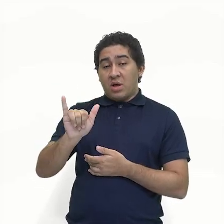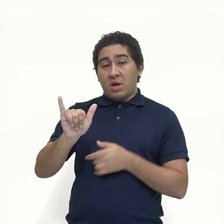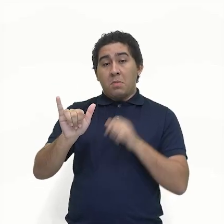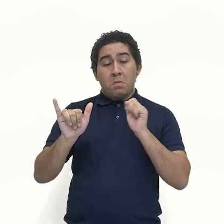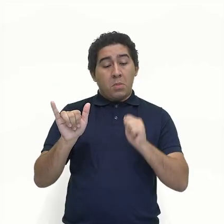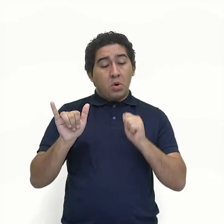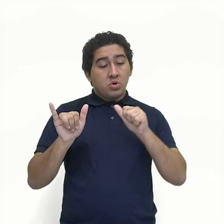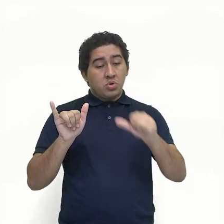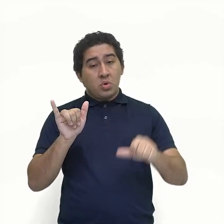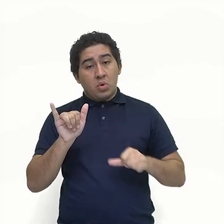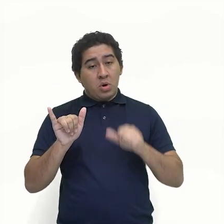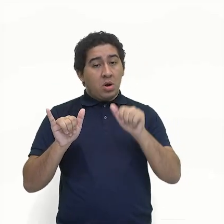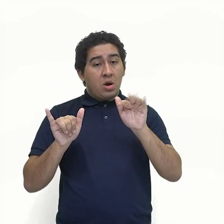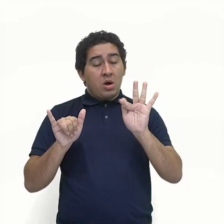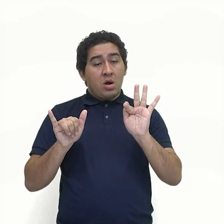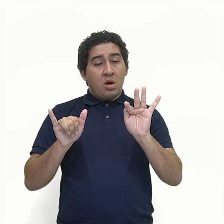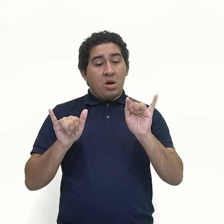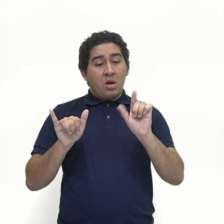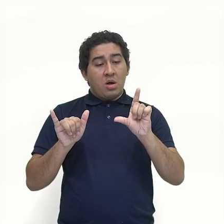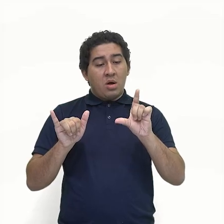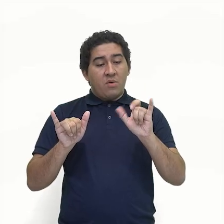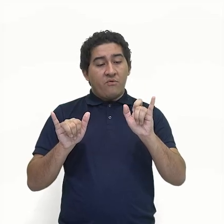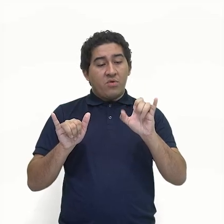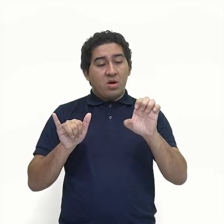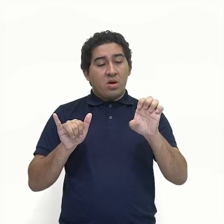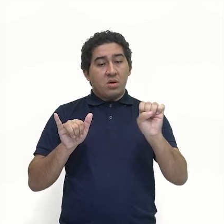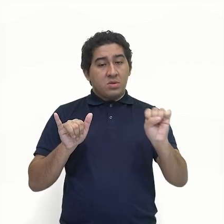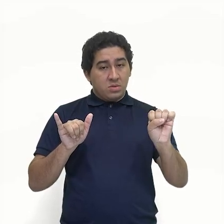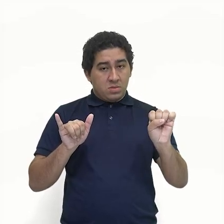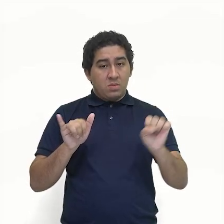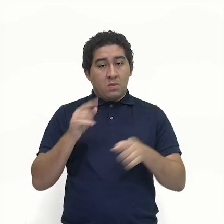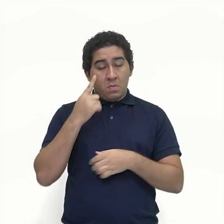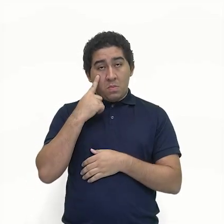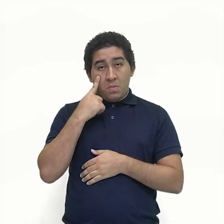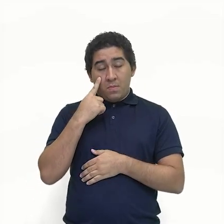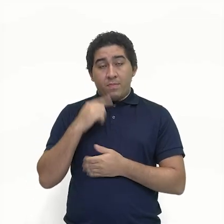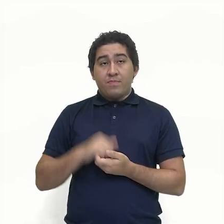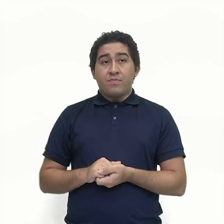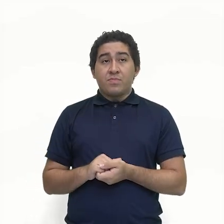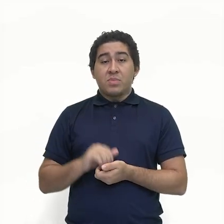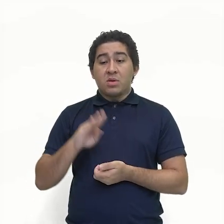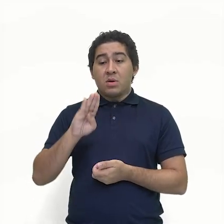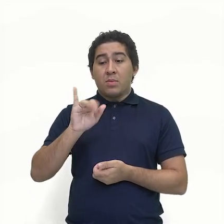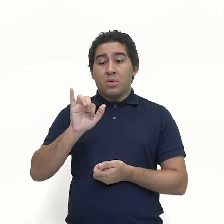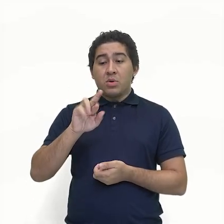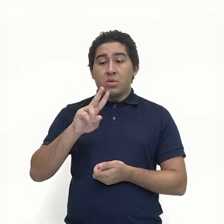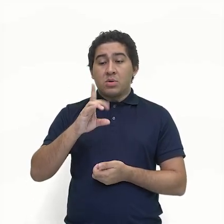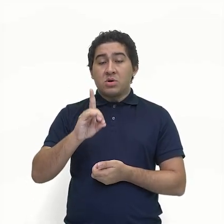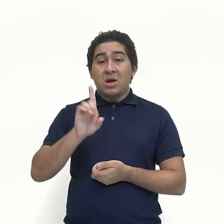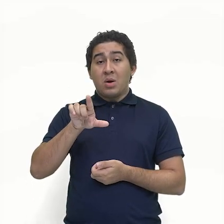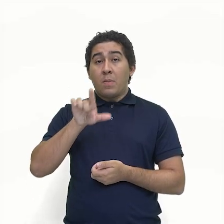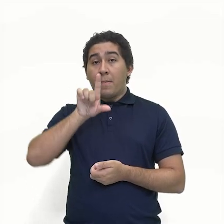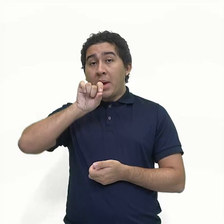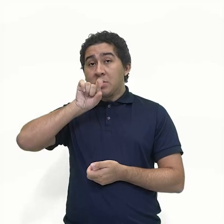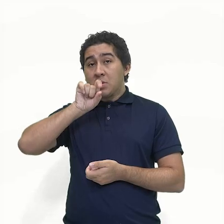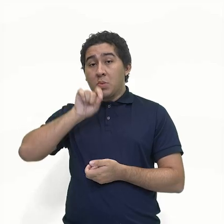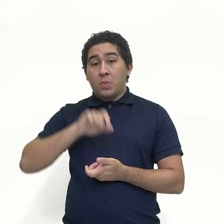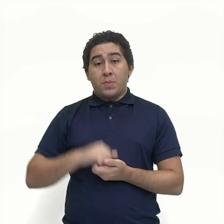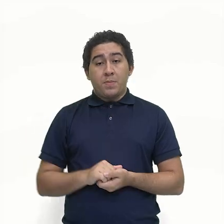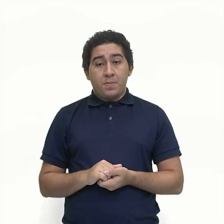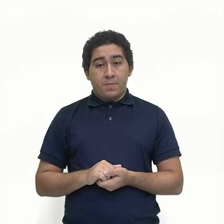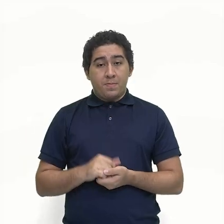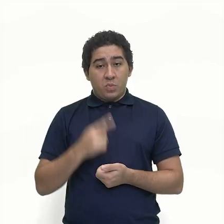ó. The bird, o que é bird? É o pássaro. The bird